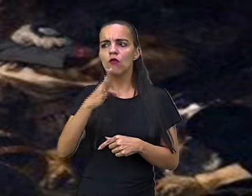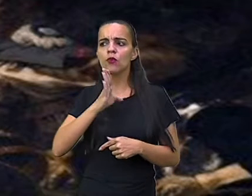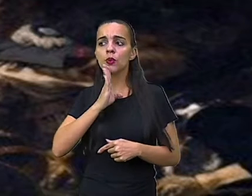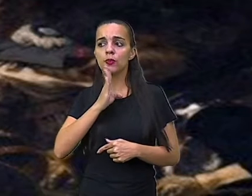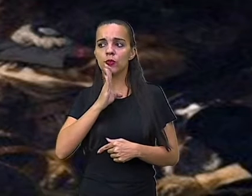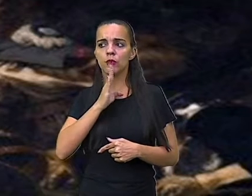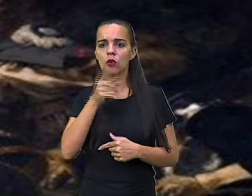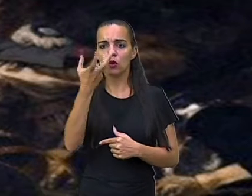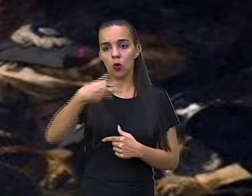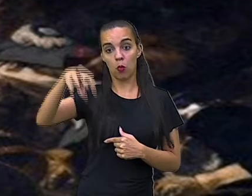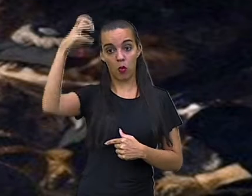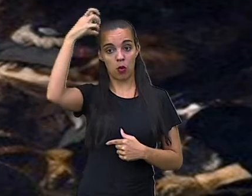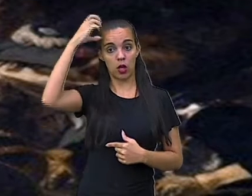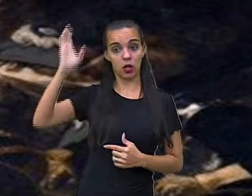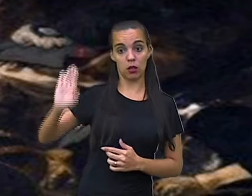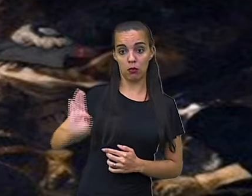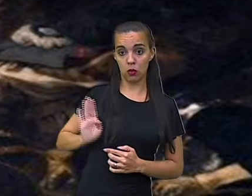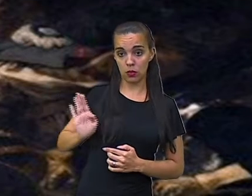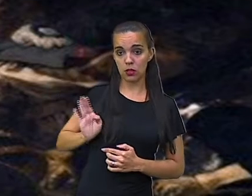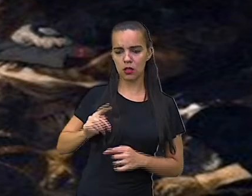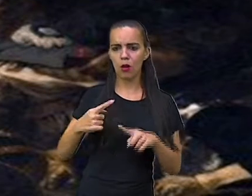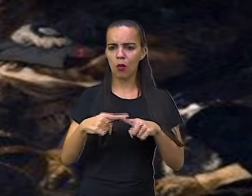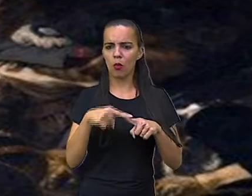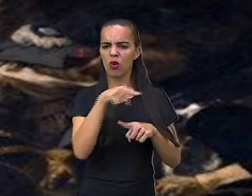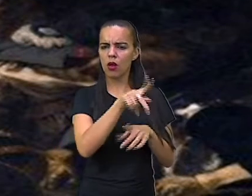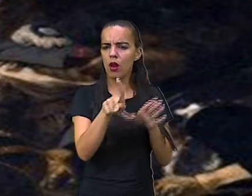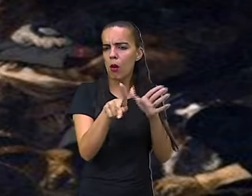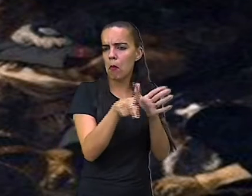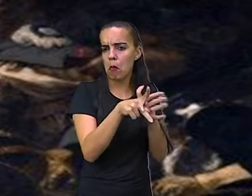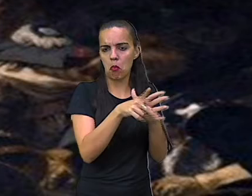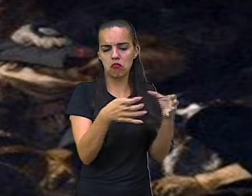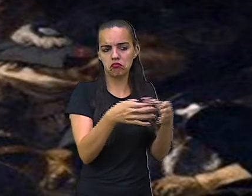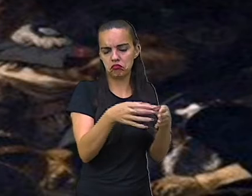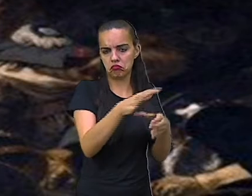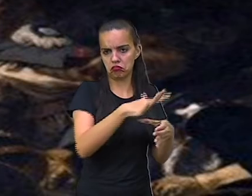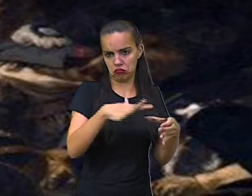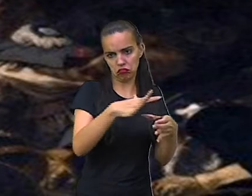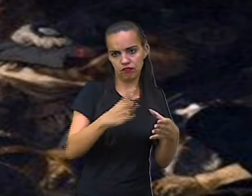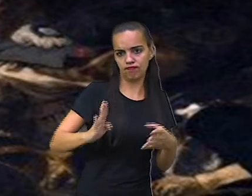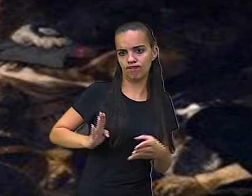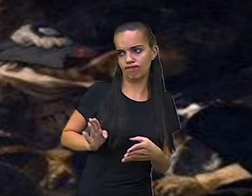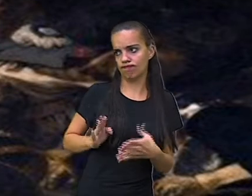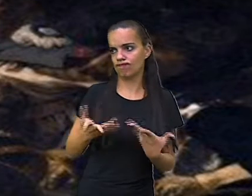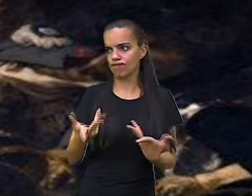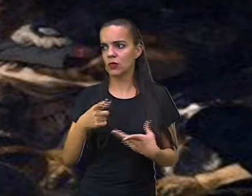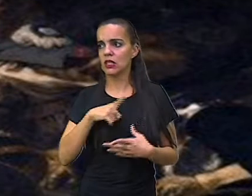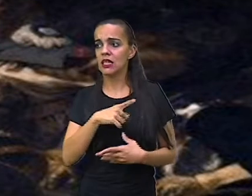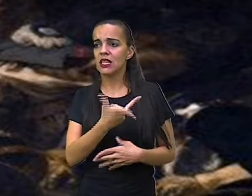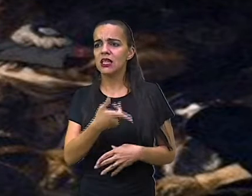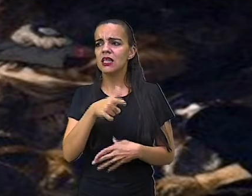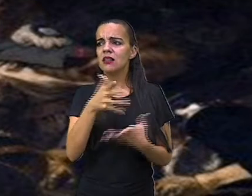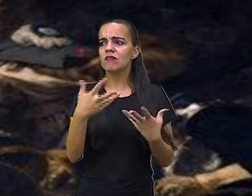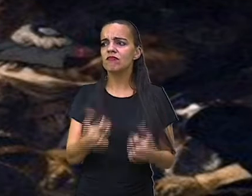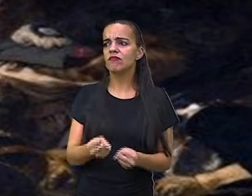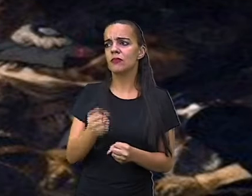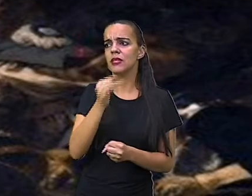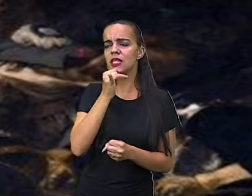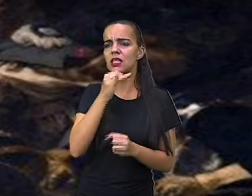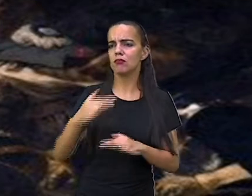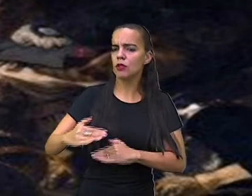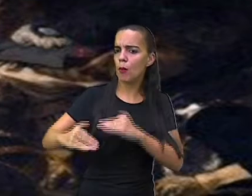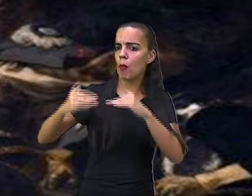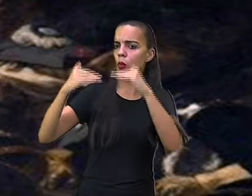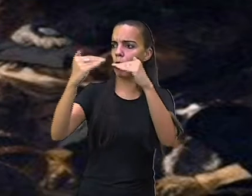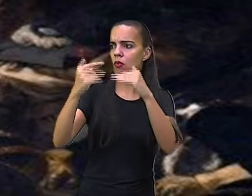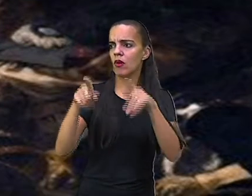conhecido como rei burguês. Luís Felipe favoreceu os investimentos na indústria e promoveu